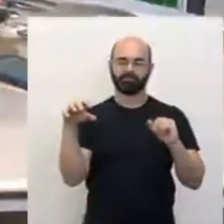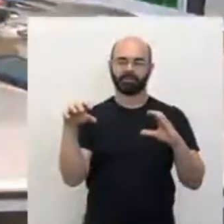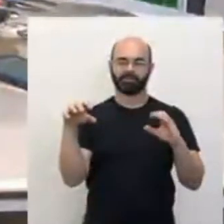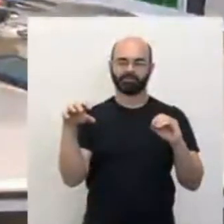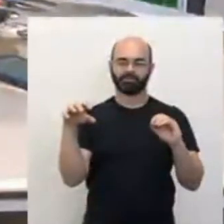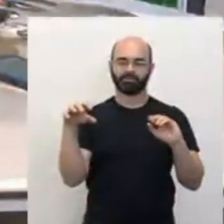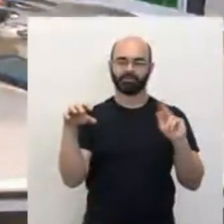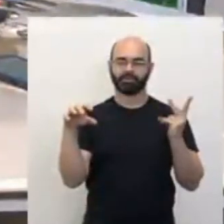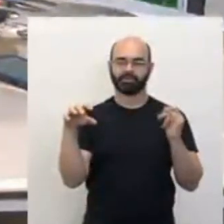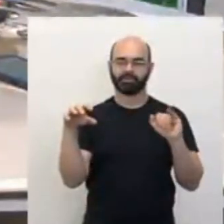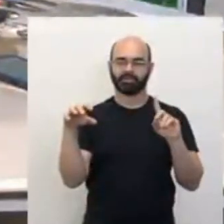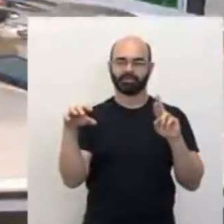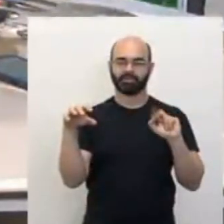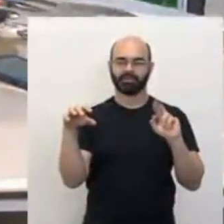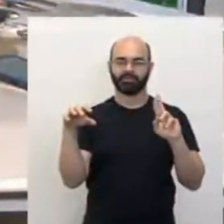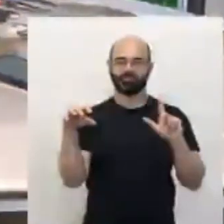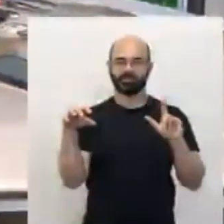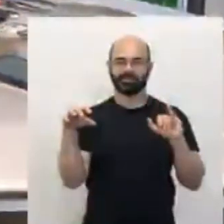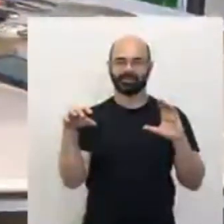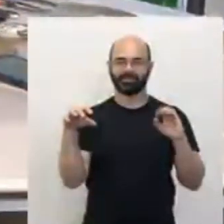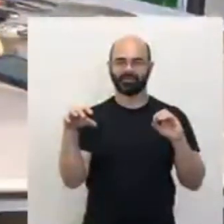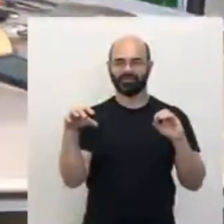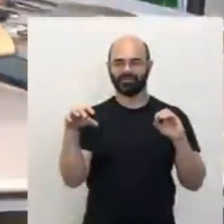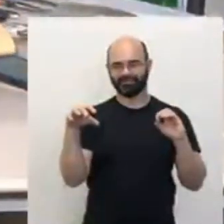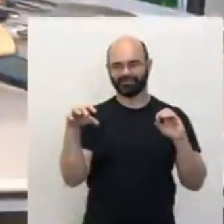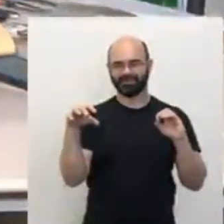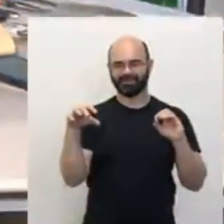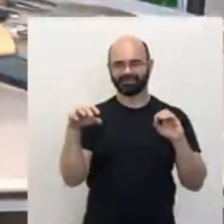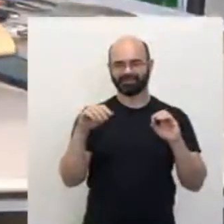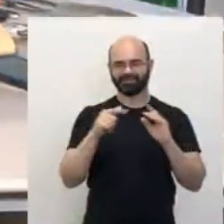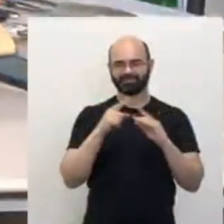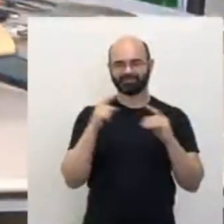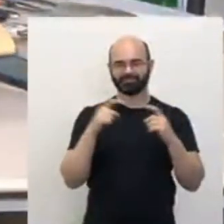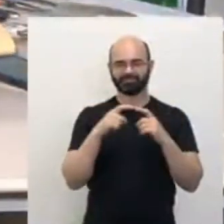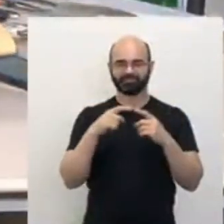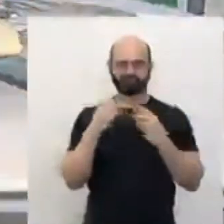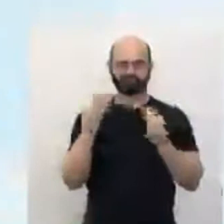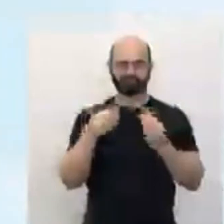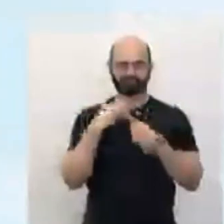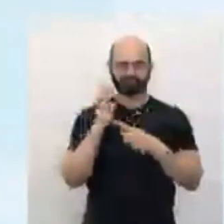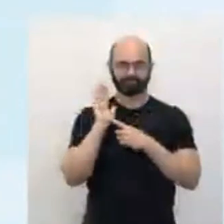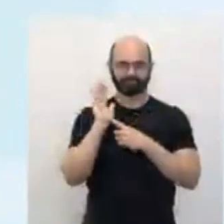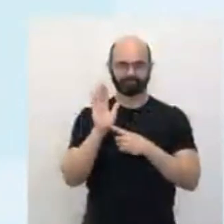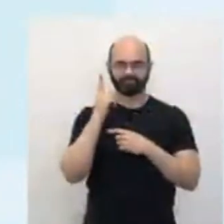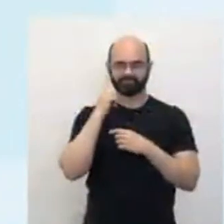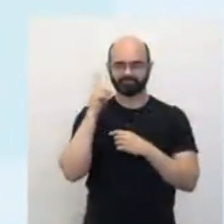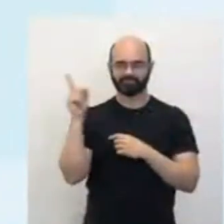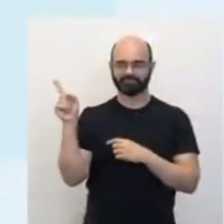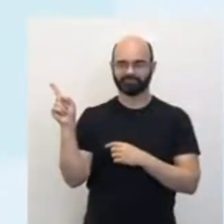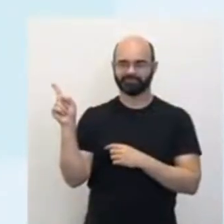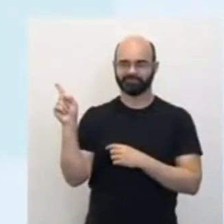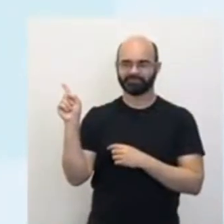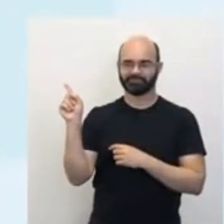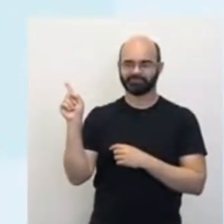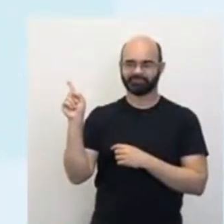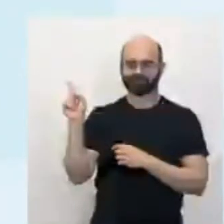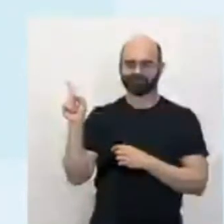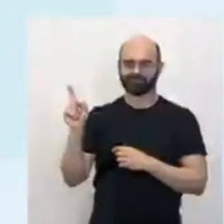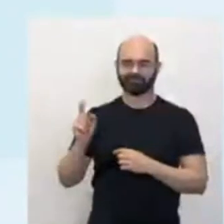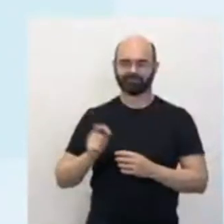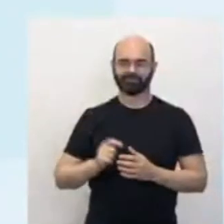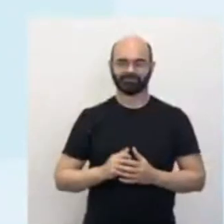braço hidráulico. Aqui ele tem uma relação que aí eu vou explicar para vocês. Pode pôr na telinha para ele, diretor? Que é o seguinte, ó.